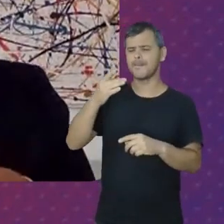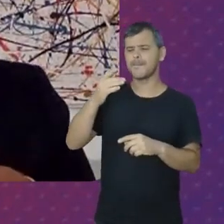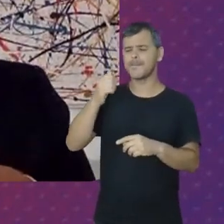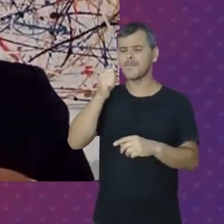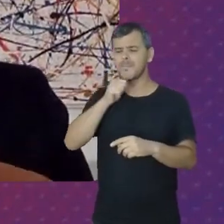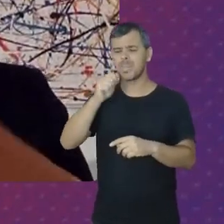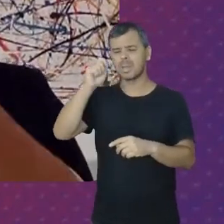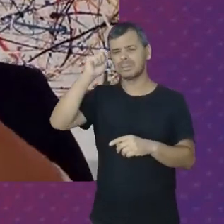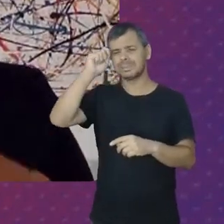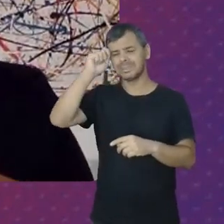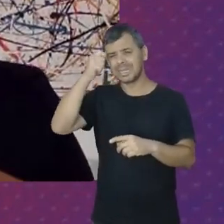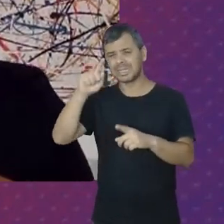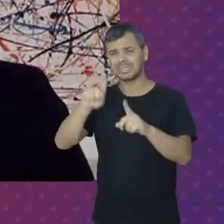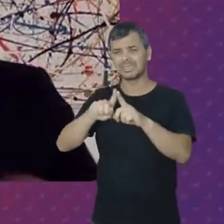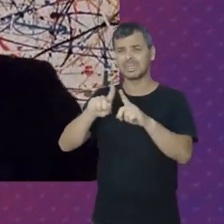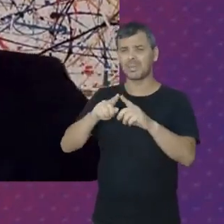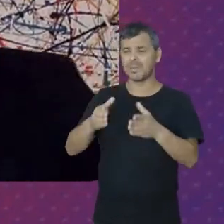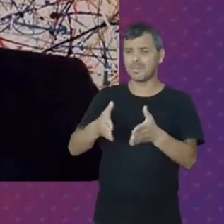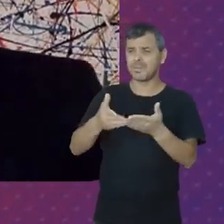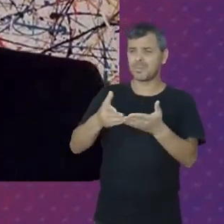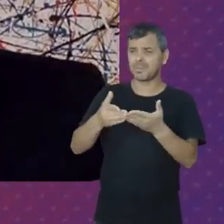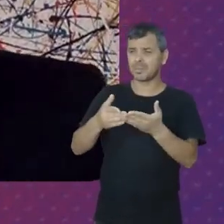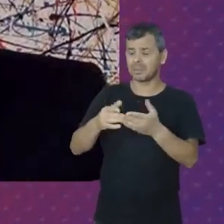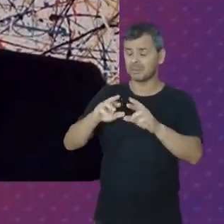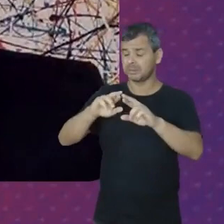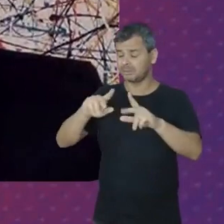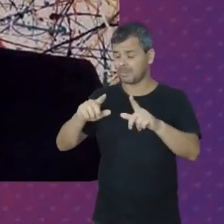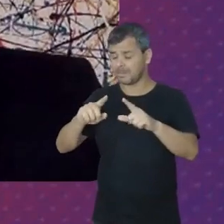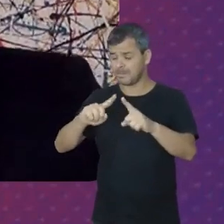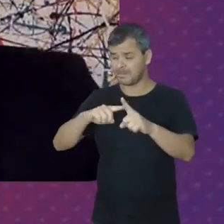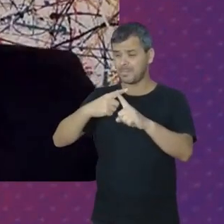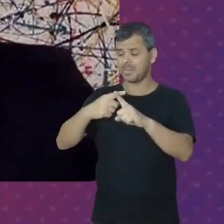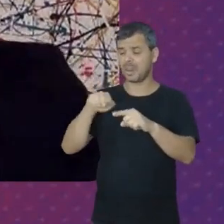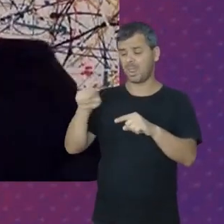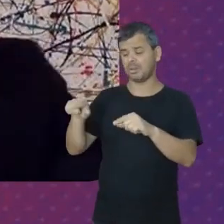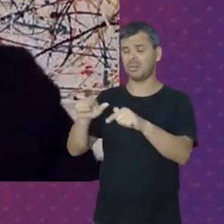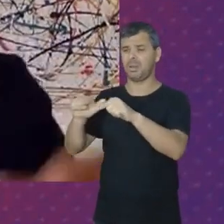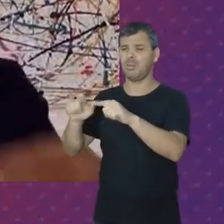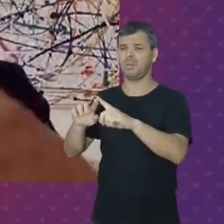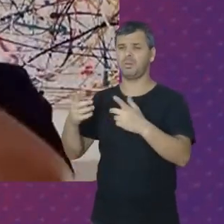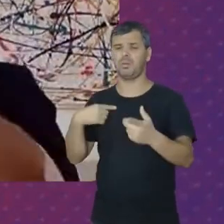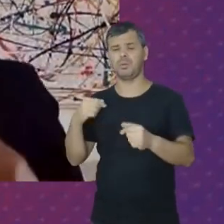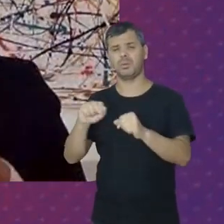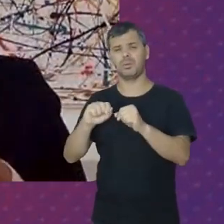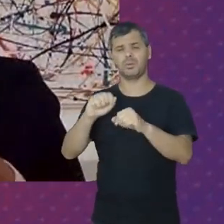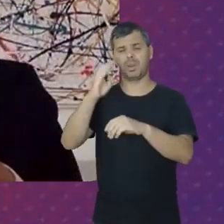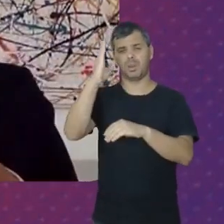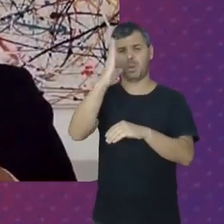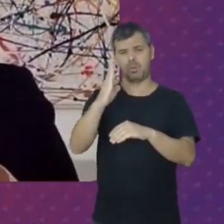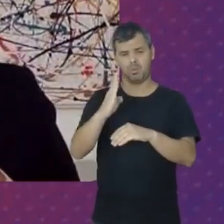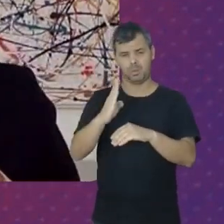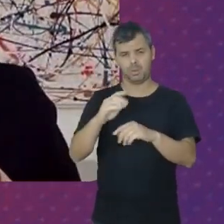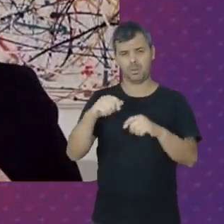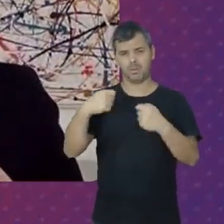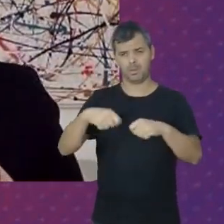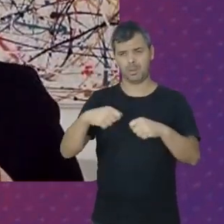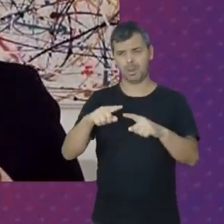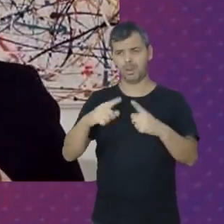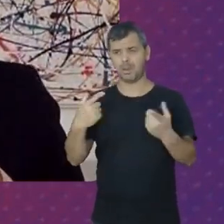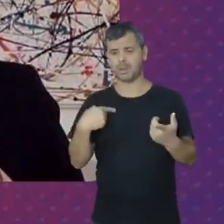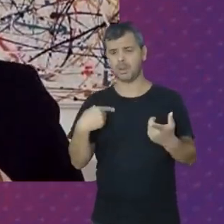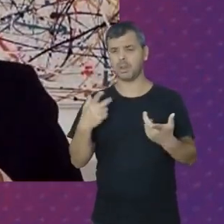e empobrecidas que desempenham, na maioria das vezes, esse trabalho, que o Estado brasileiro tem